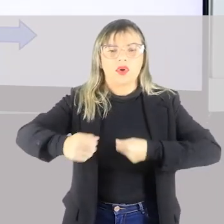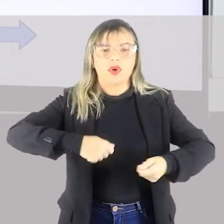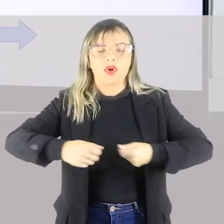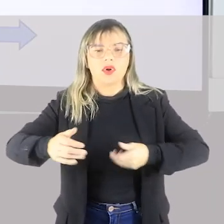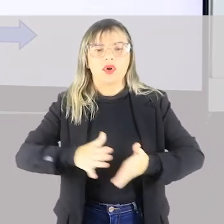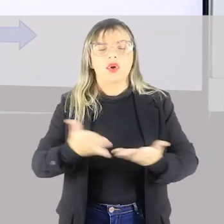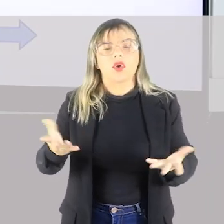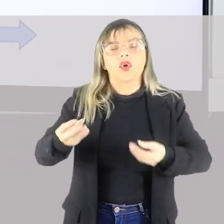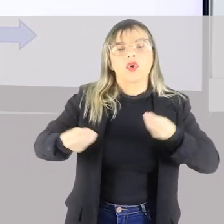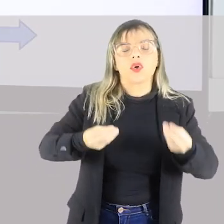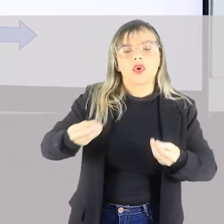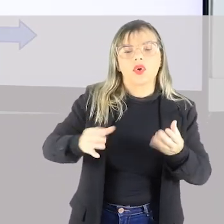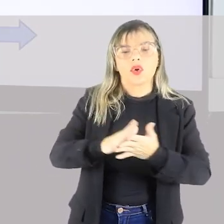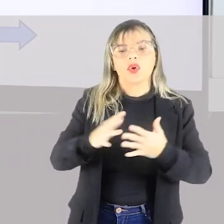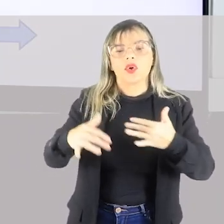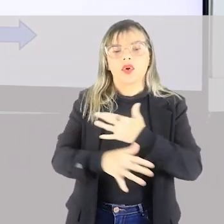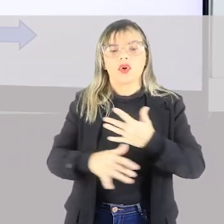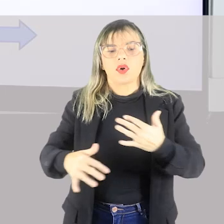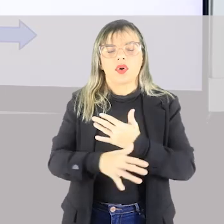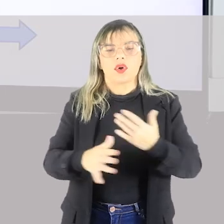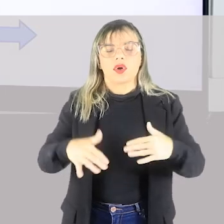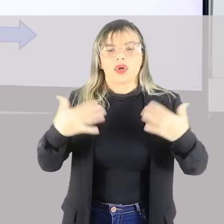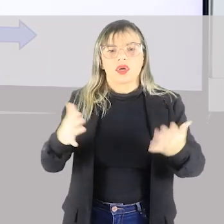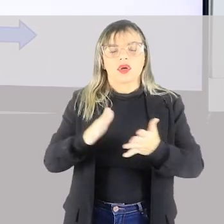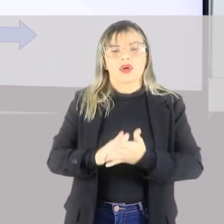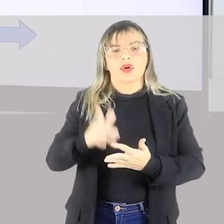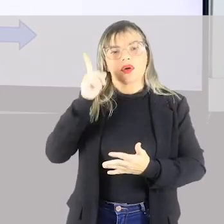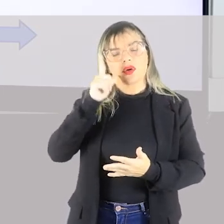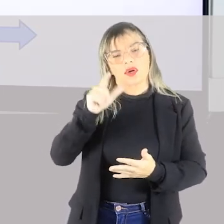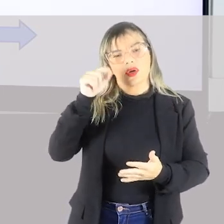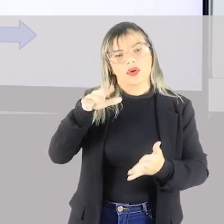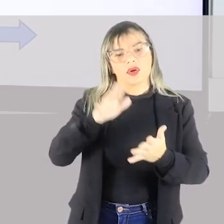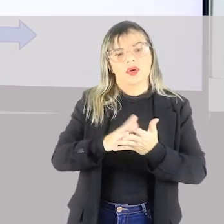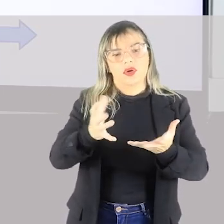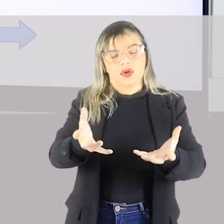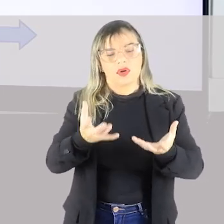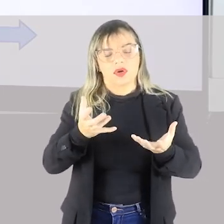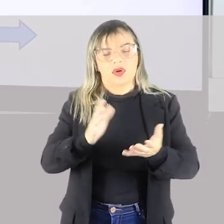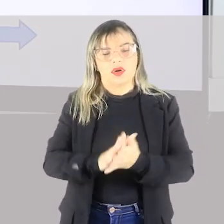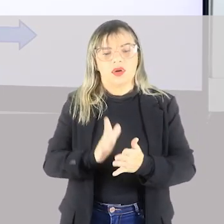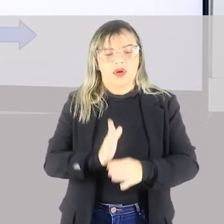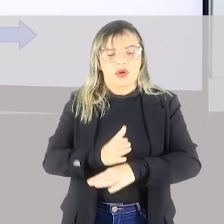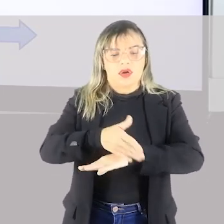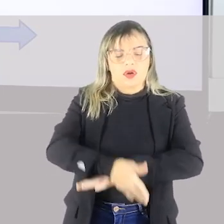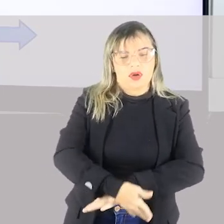da cidade e que prevê a participação